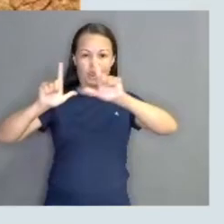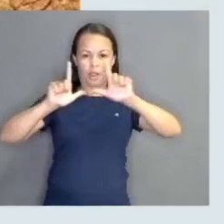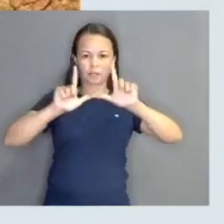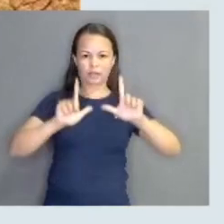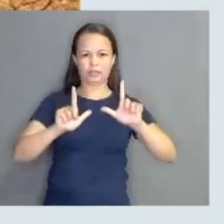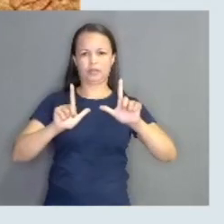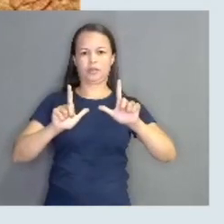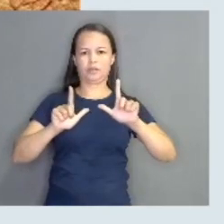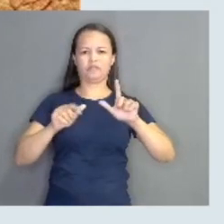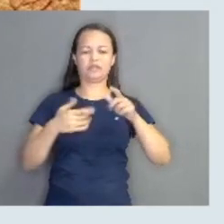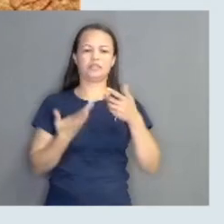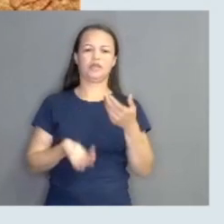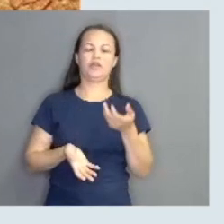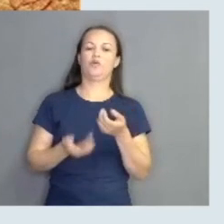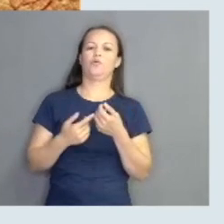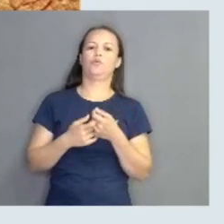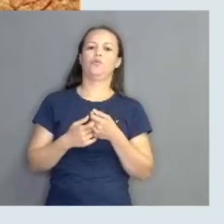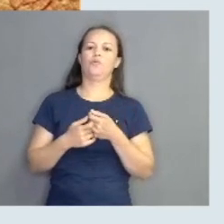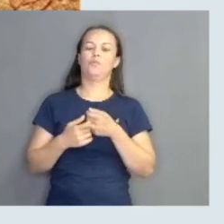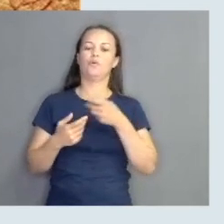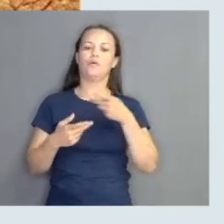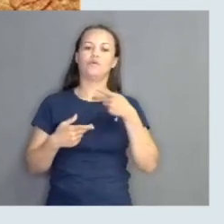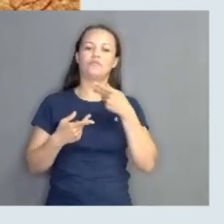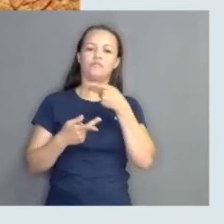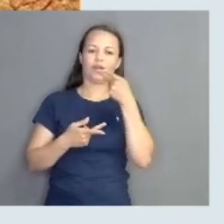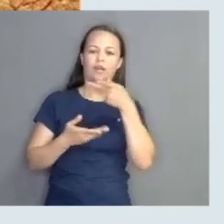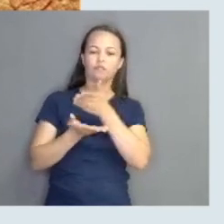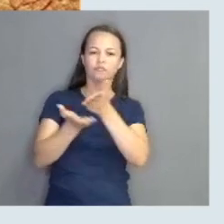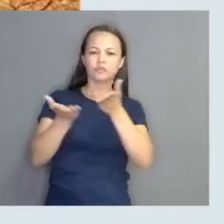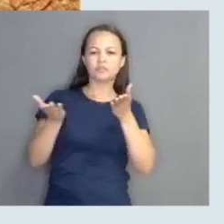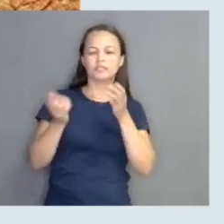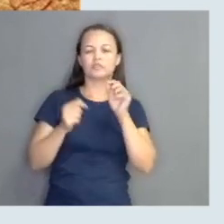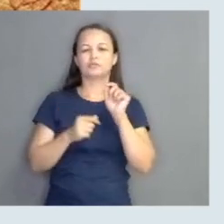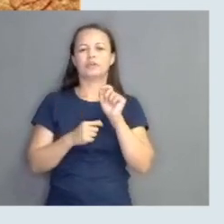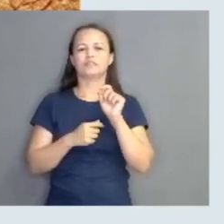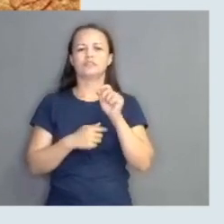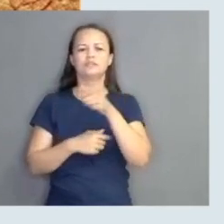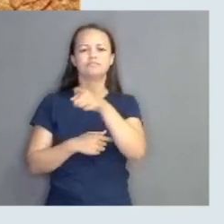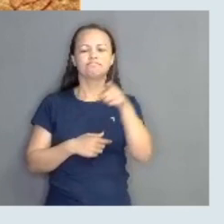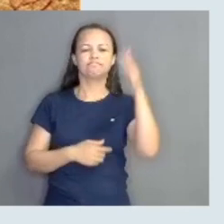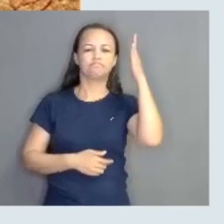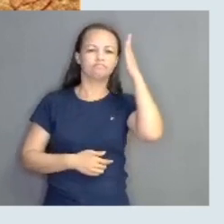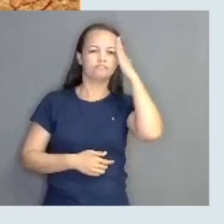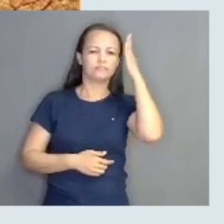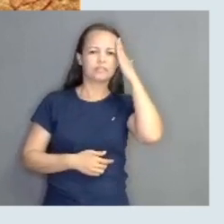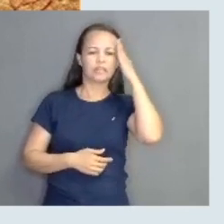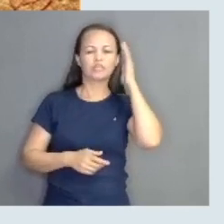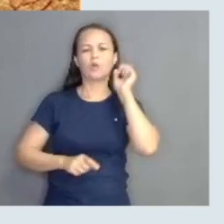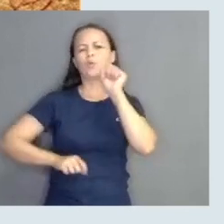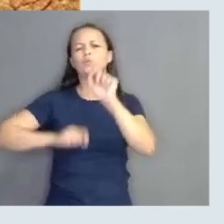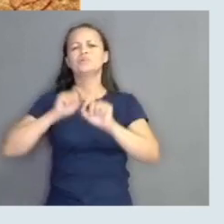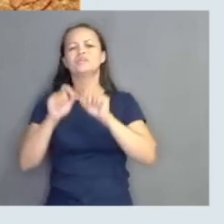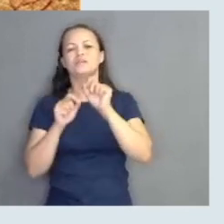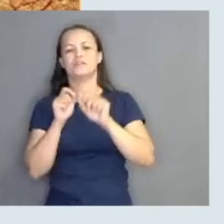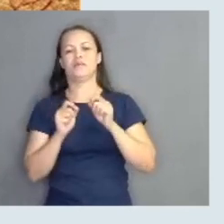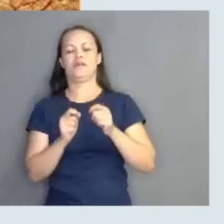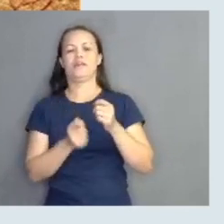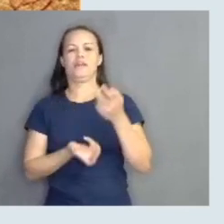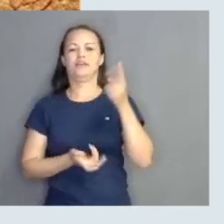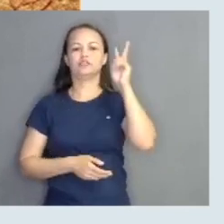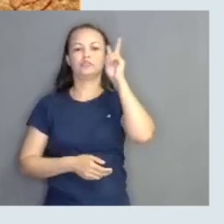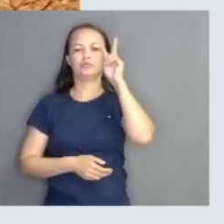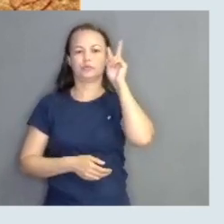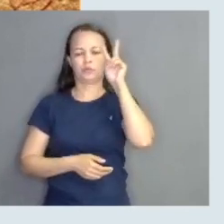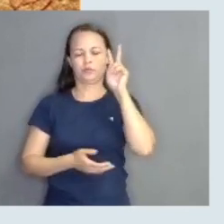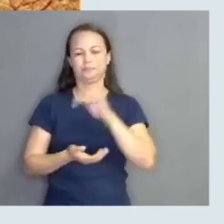fazer um comentário com vocês, tá bom? Para que vocês entendam o que realmente é a história.